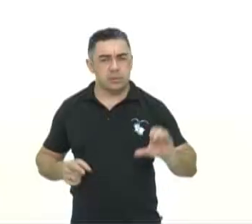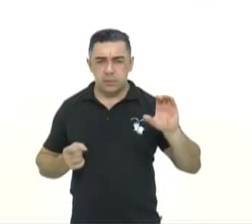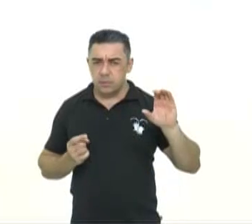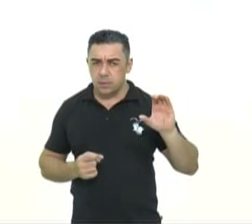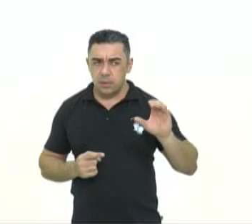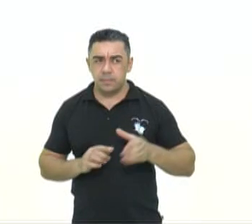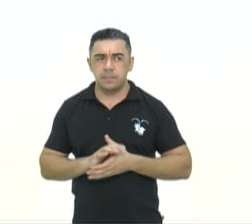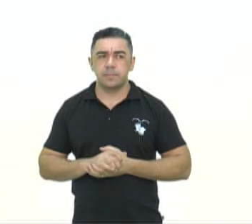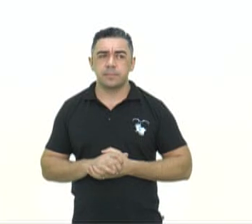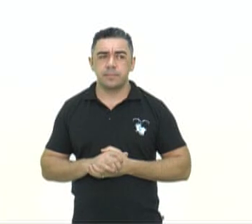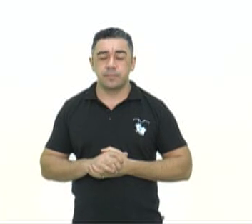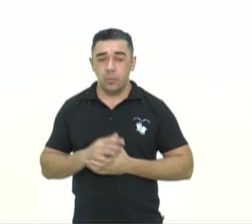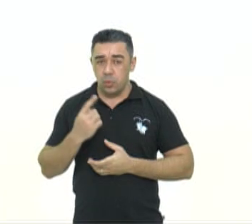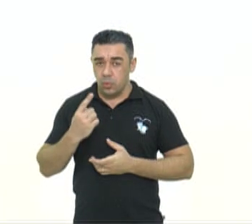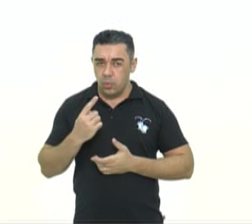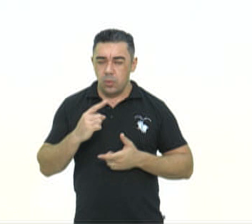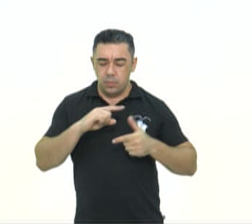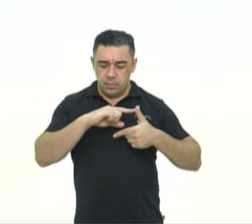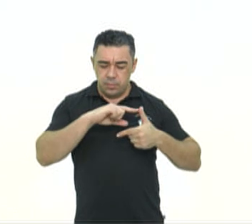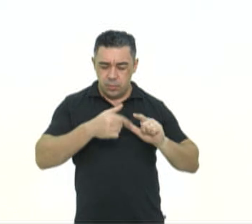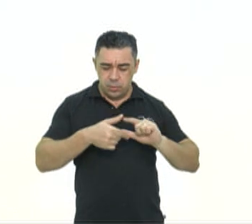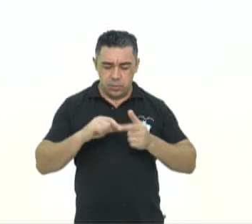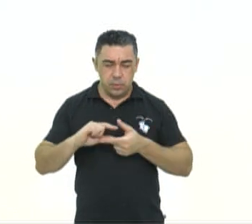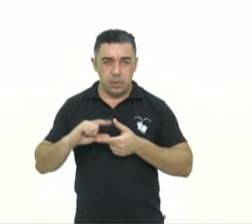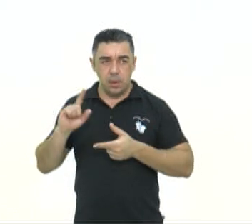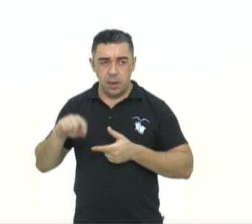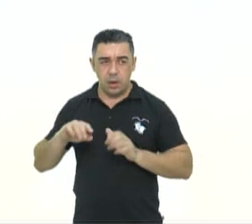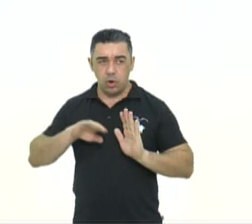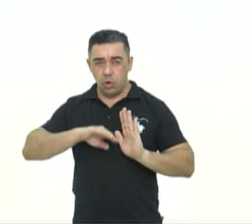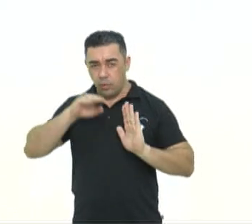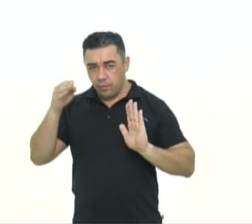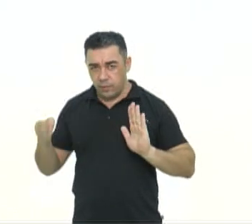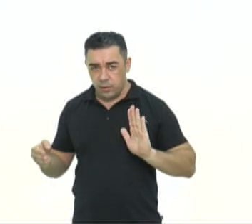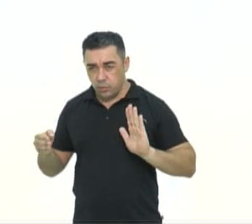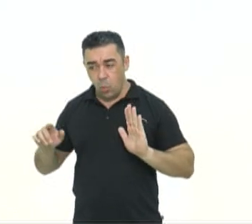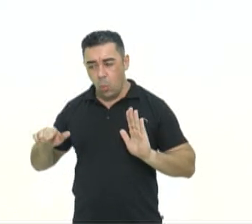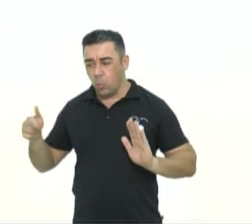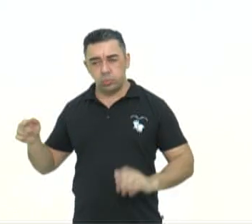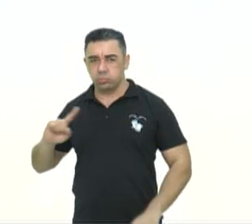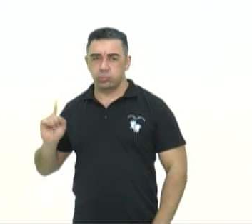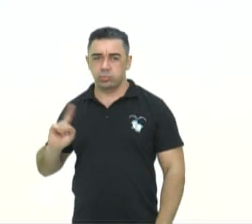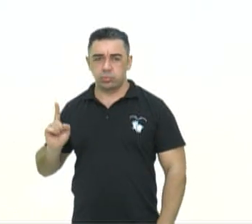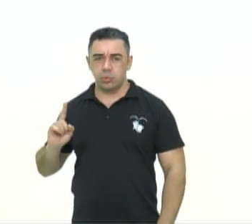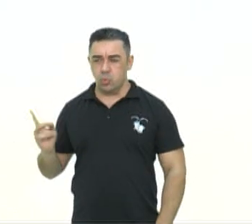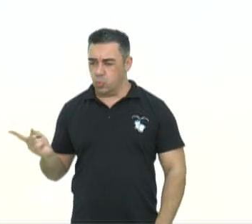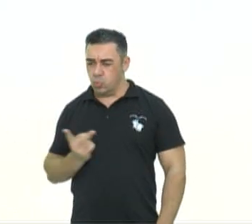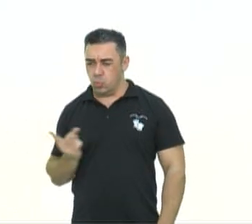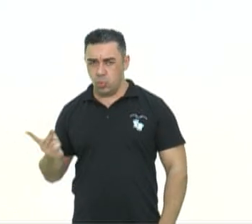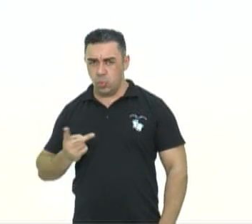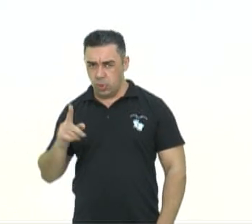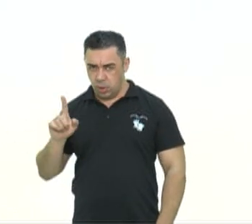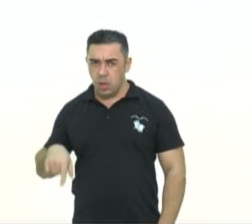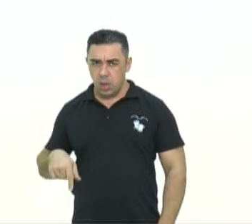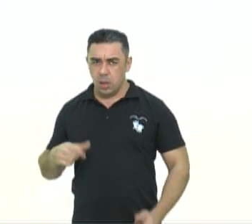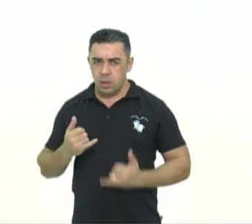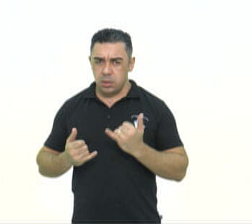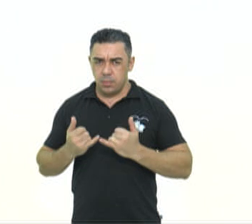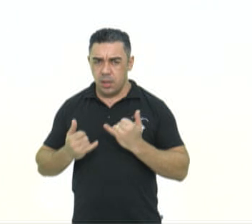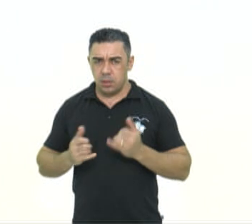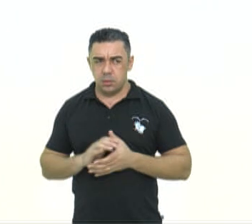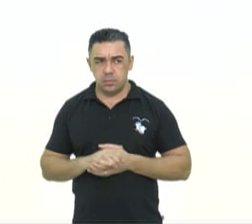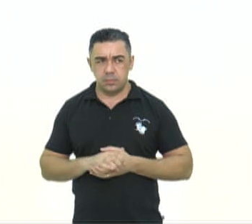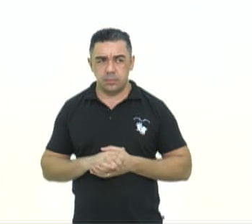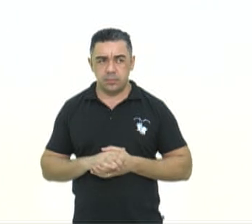Letra C. Um polígono é convexo e o outro não. Esses dois polígonos são